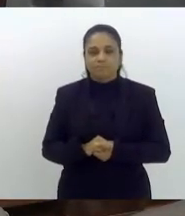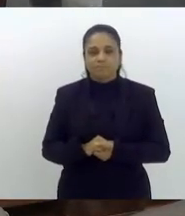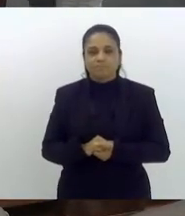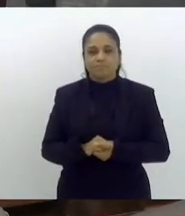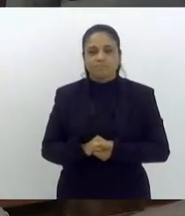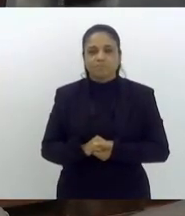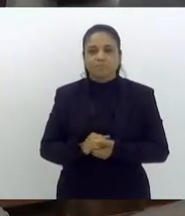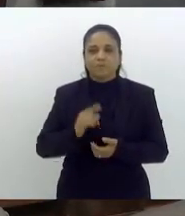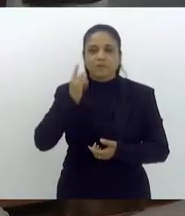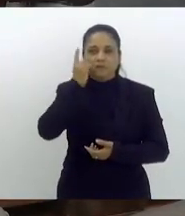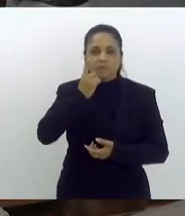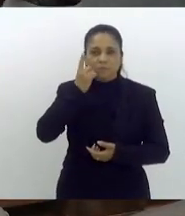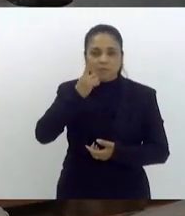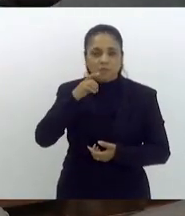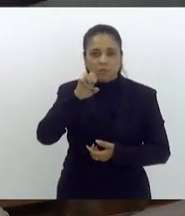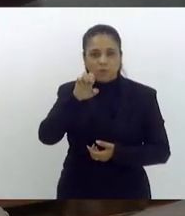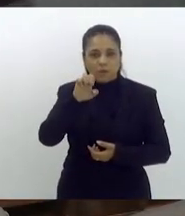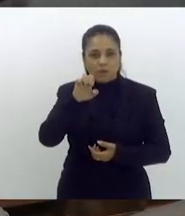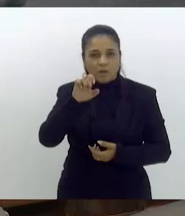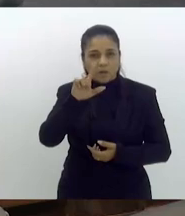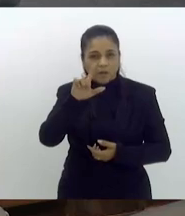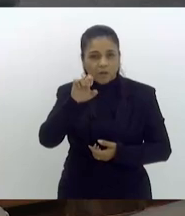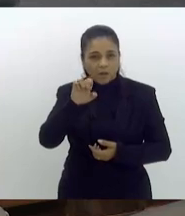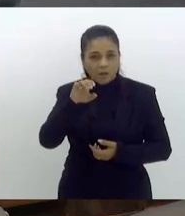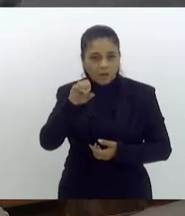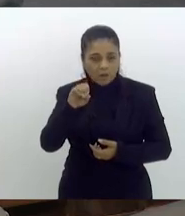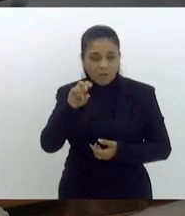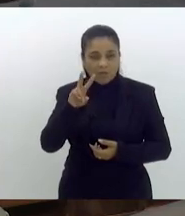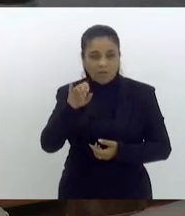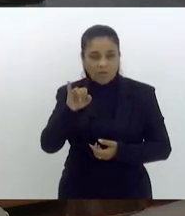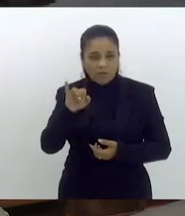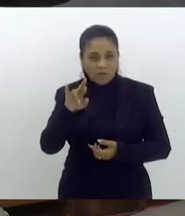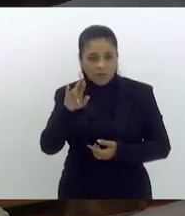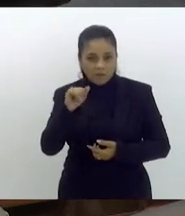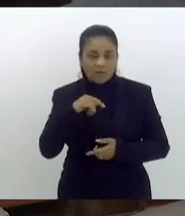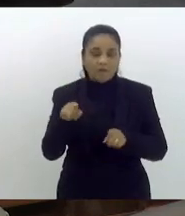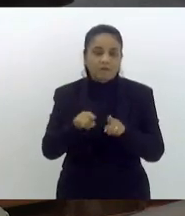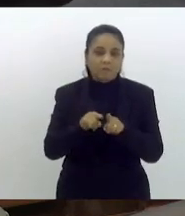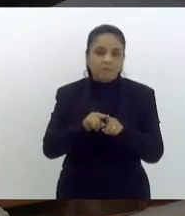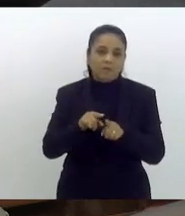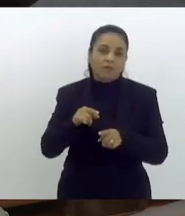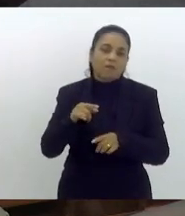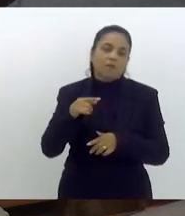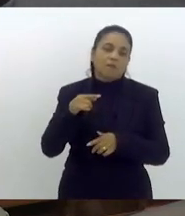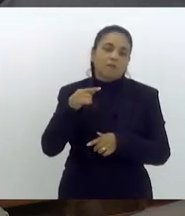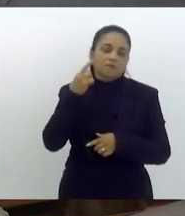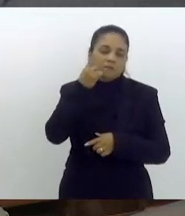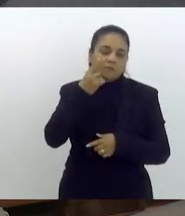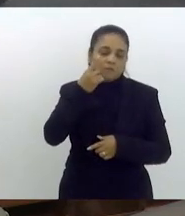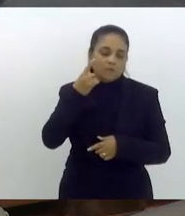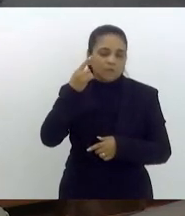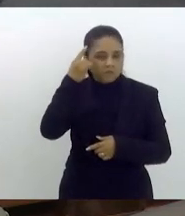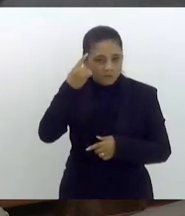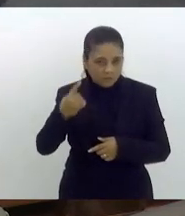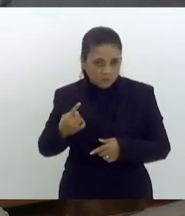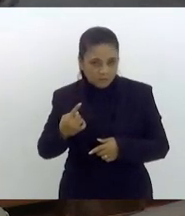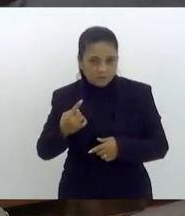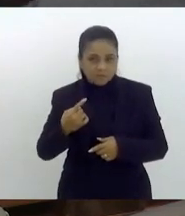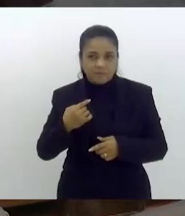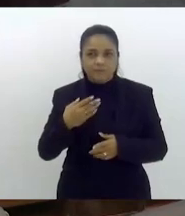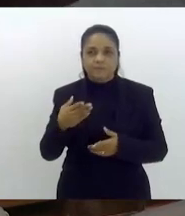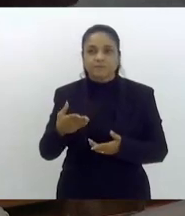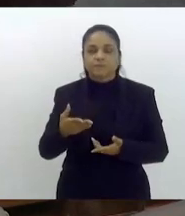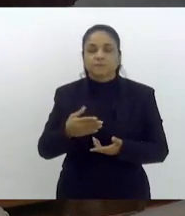deputado Léo Léo Vieira é deputado da Dani uma questão de ordem o deputado Léo vai fazer uma